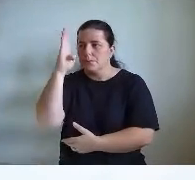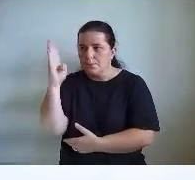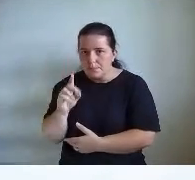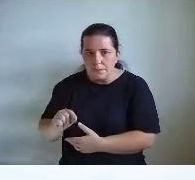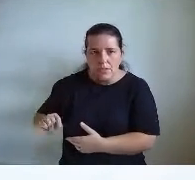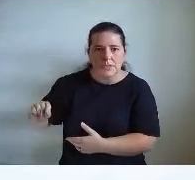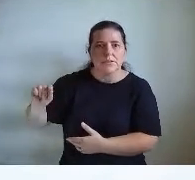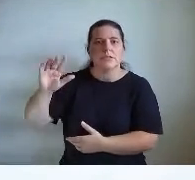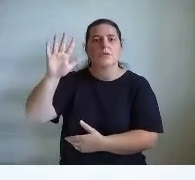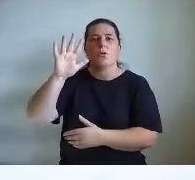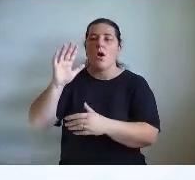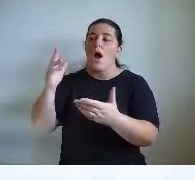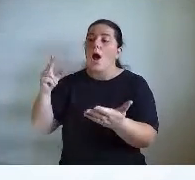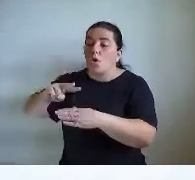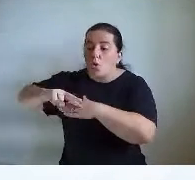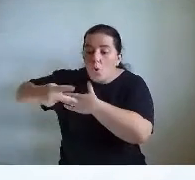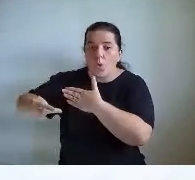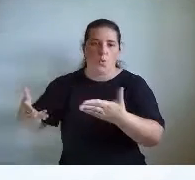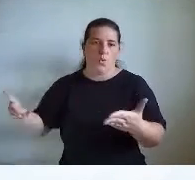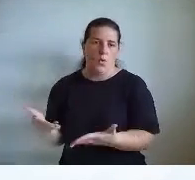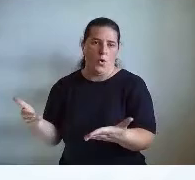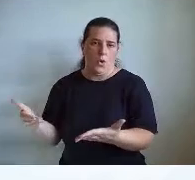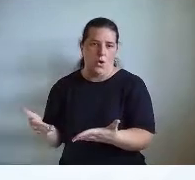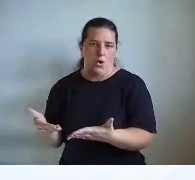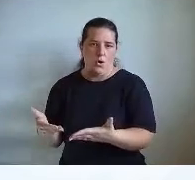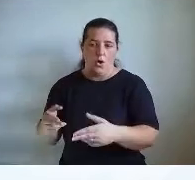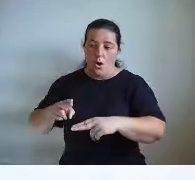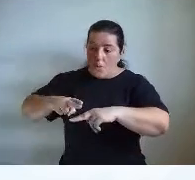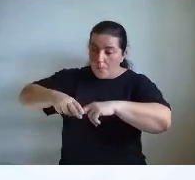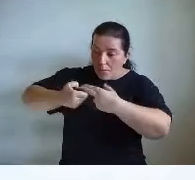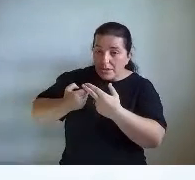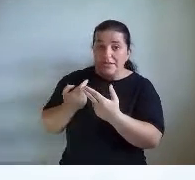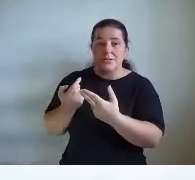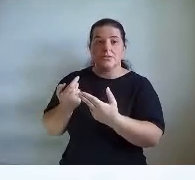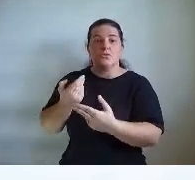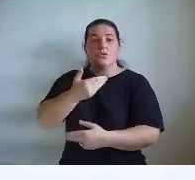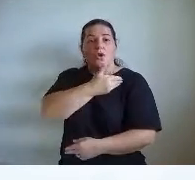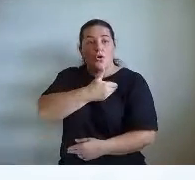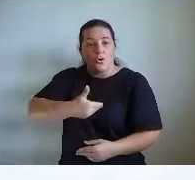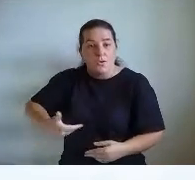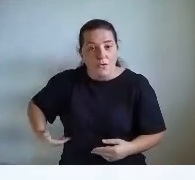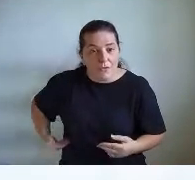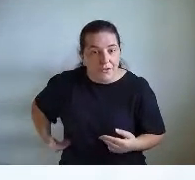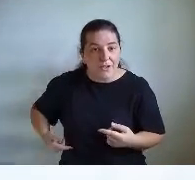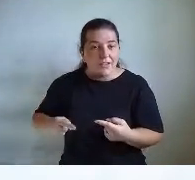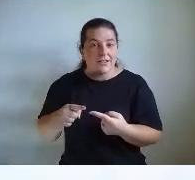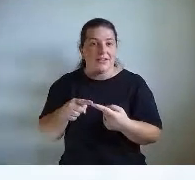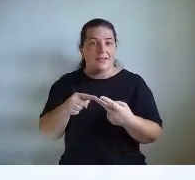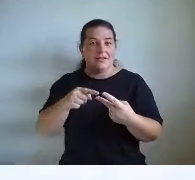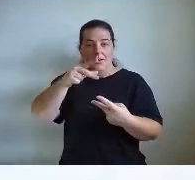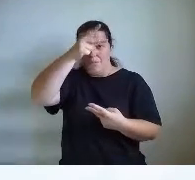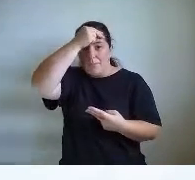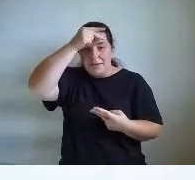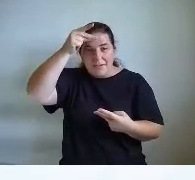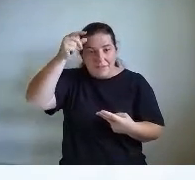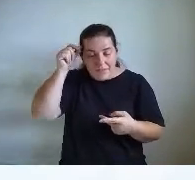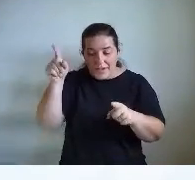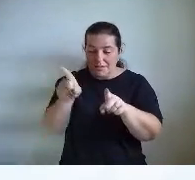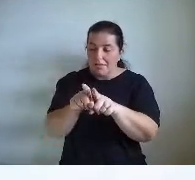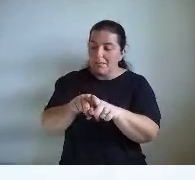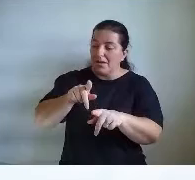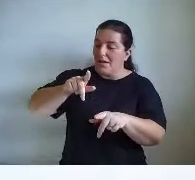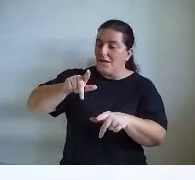ele é seguido por muitos governantes, por governadores, por prefeitos e pela população em geral, que